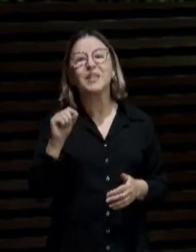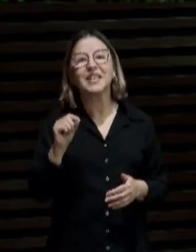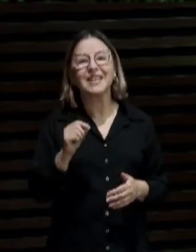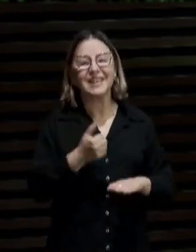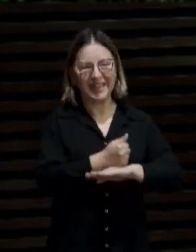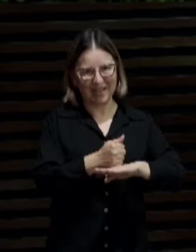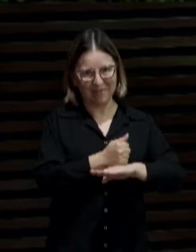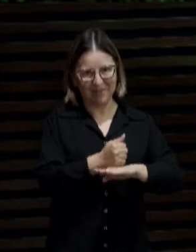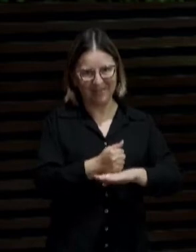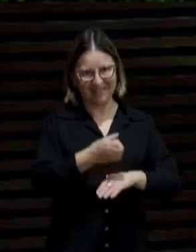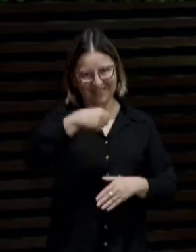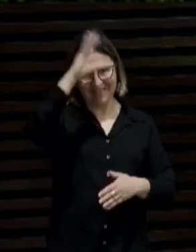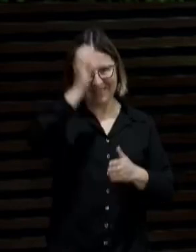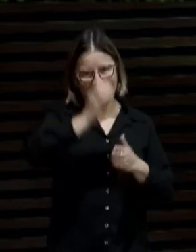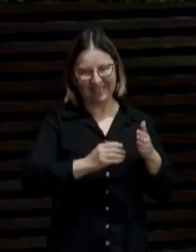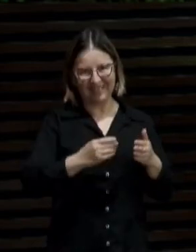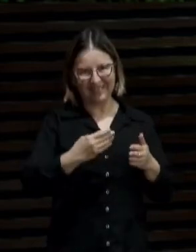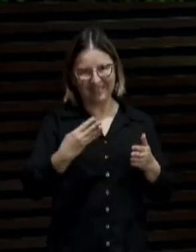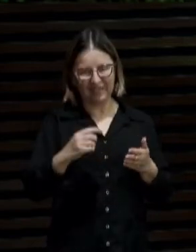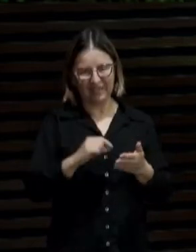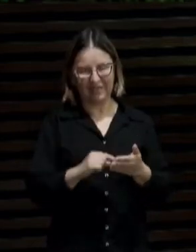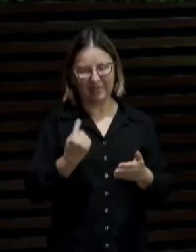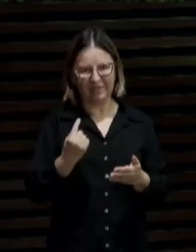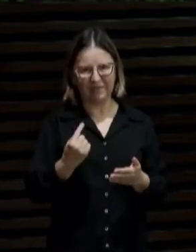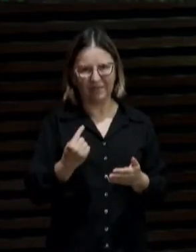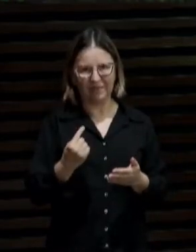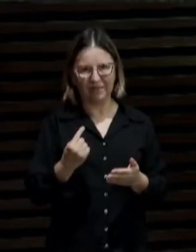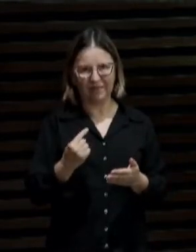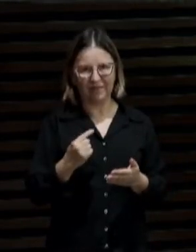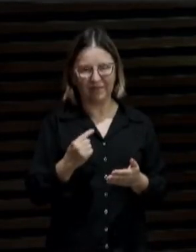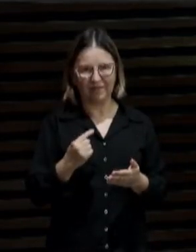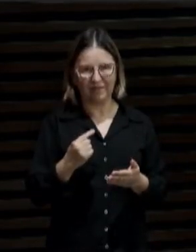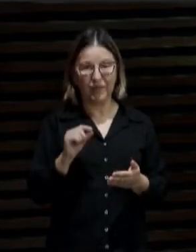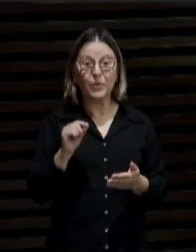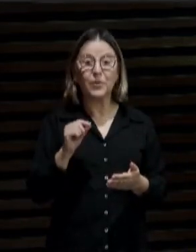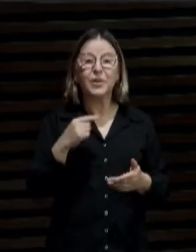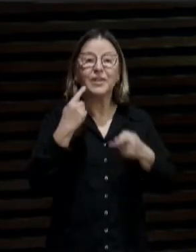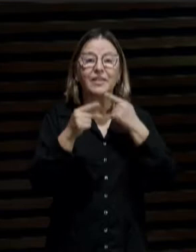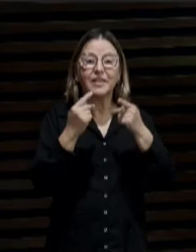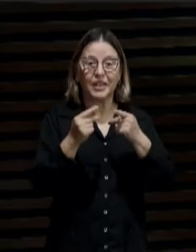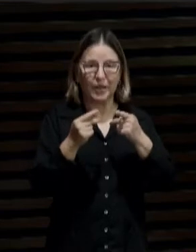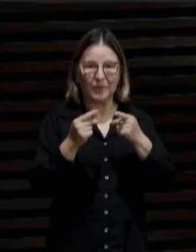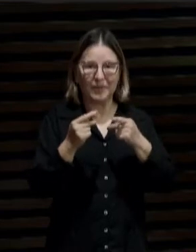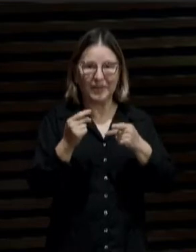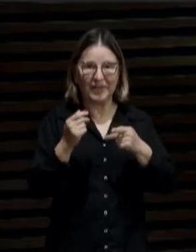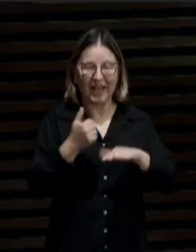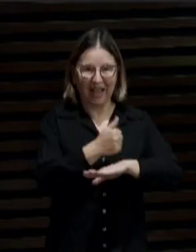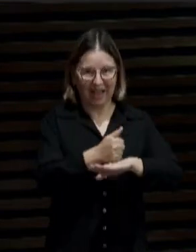Romanos 4:1. Que diremos, pois, ter alcançado Abraão, nosso pai segundo a carne?